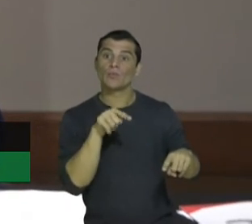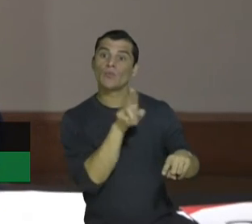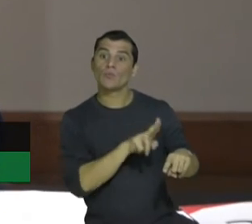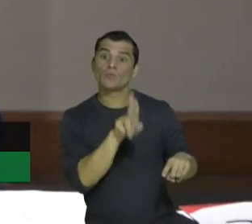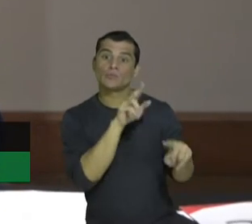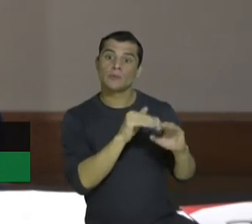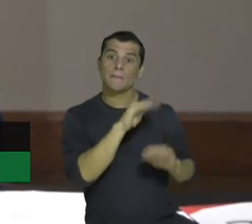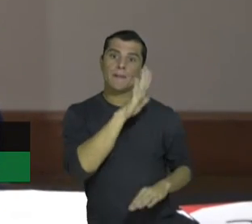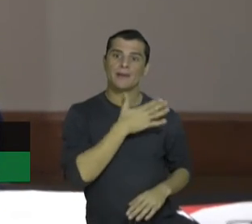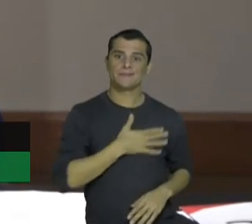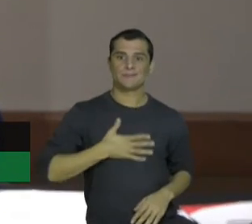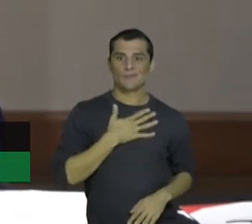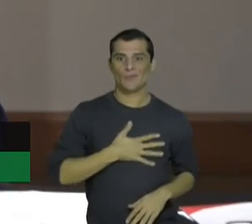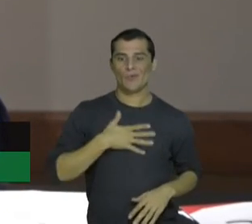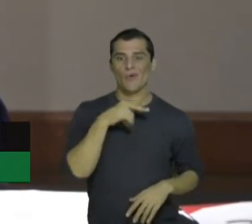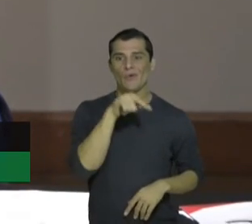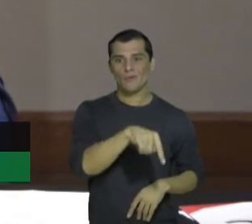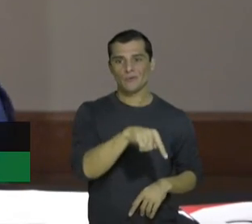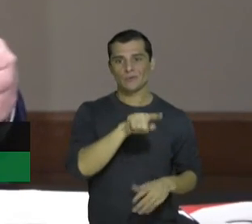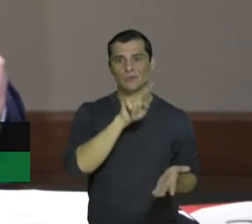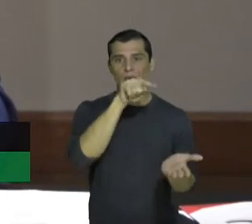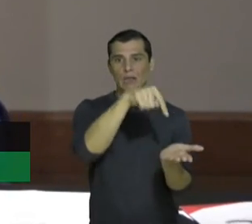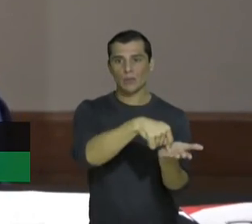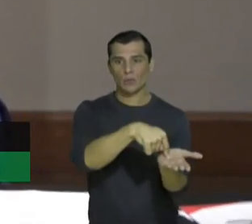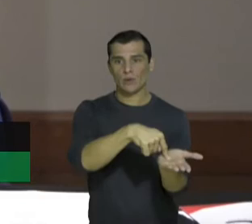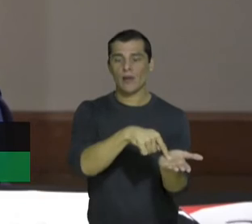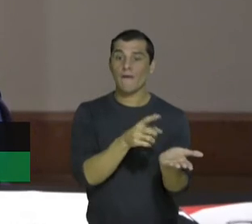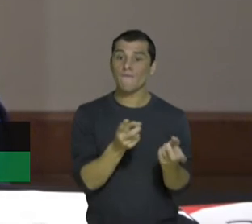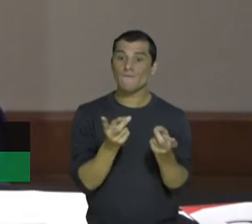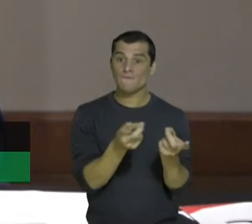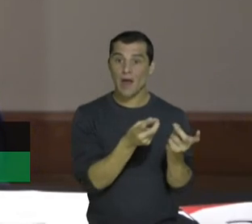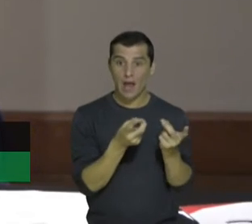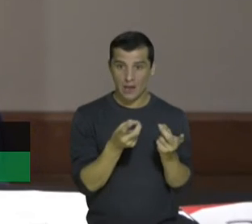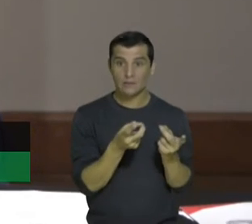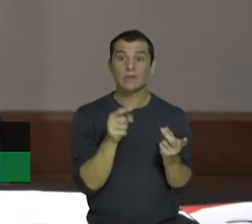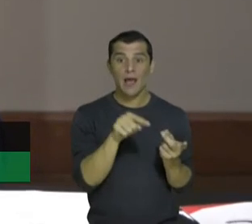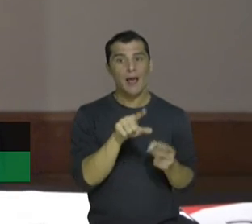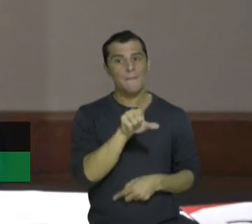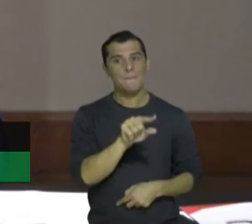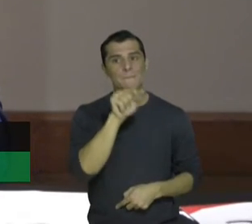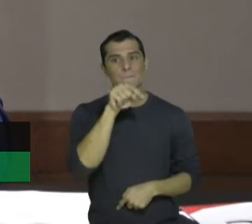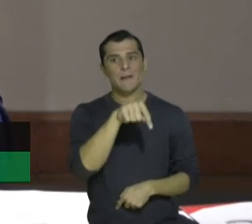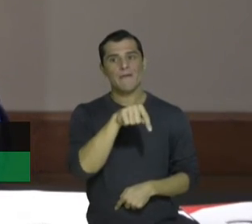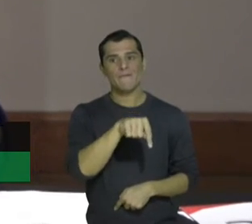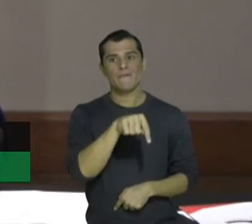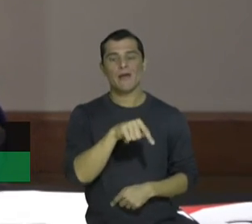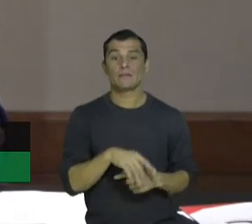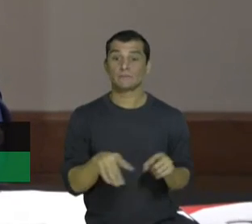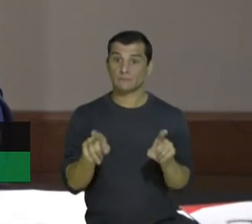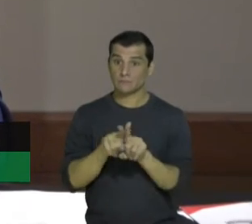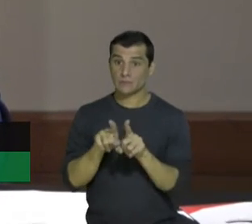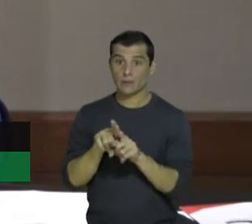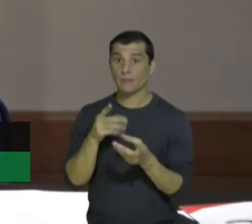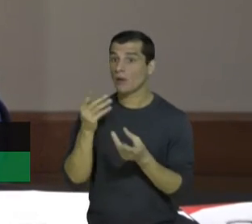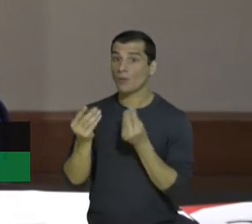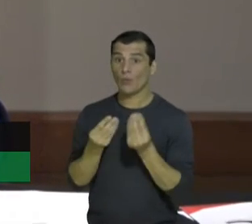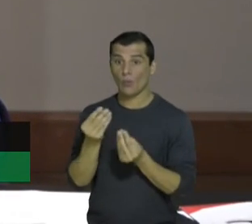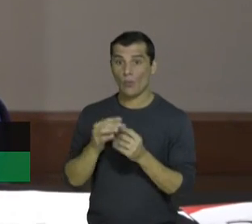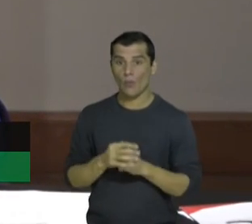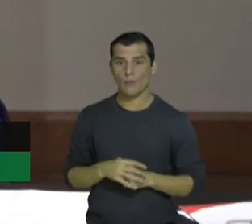Neo industrialização Mas por outro lado você tem com muita força a questão